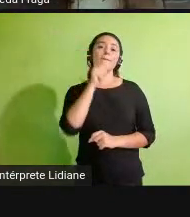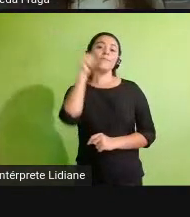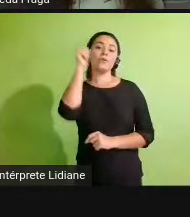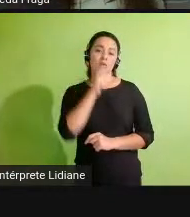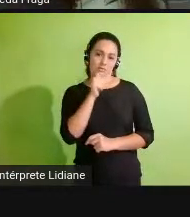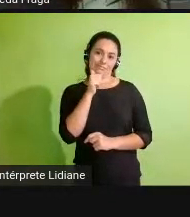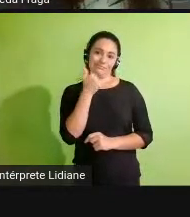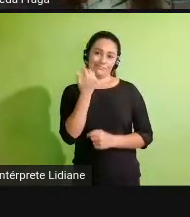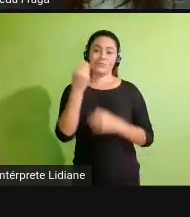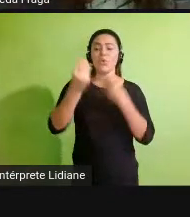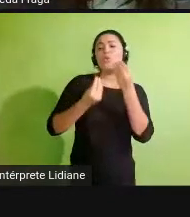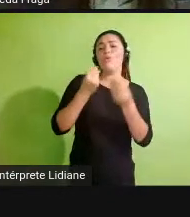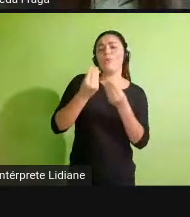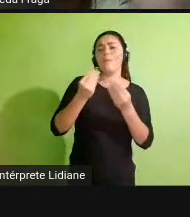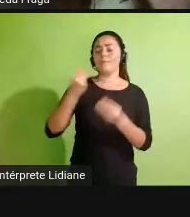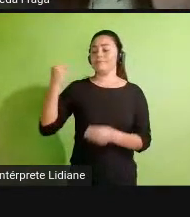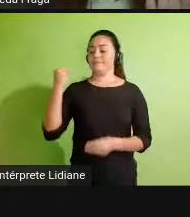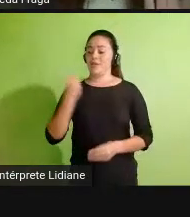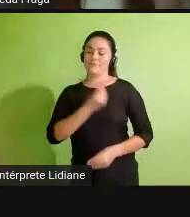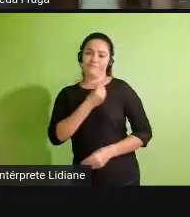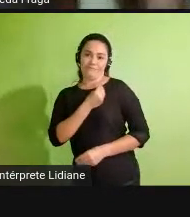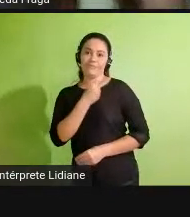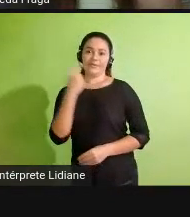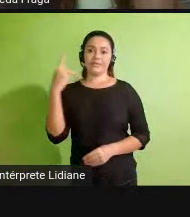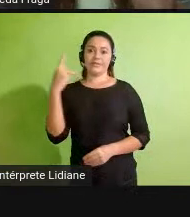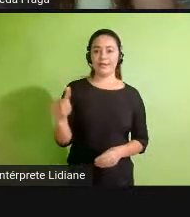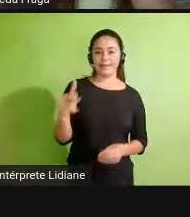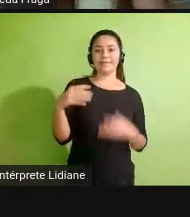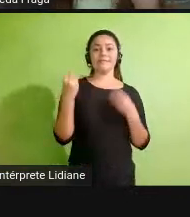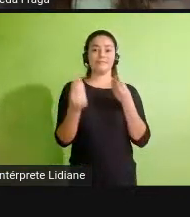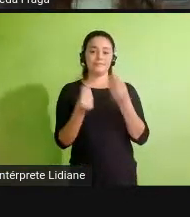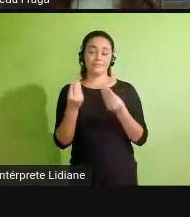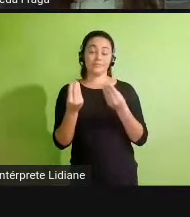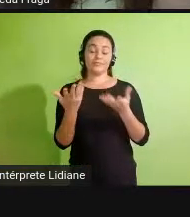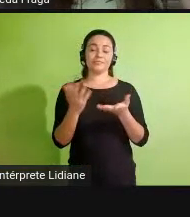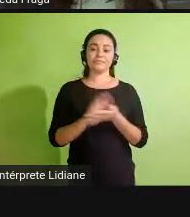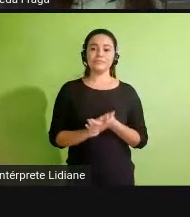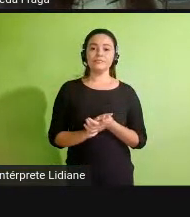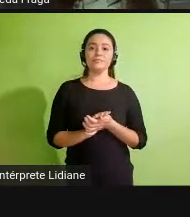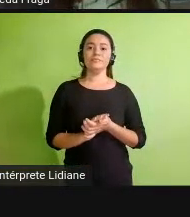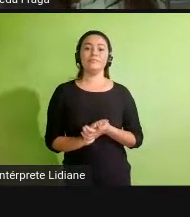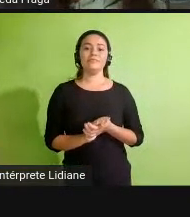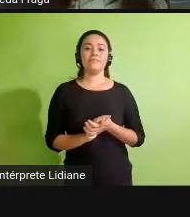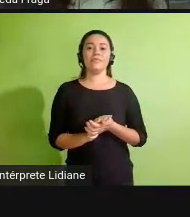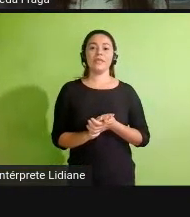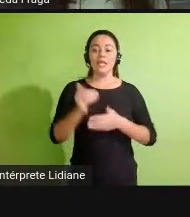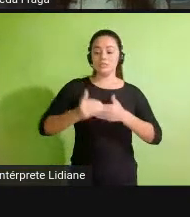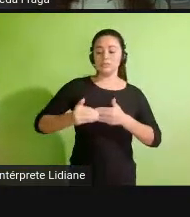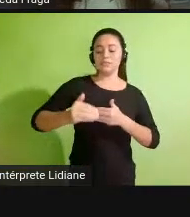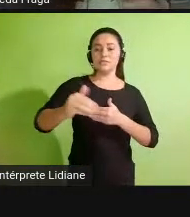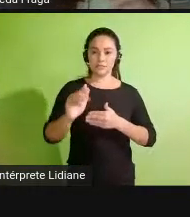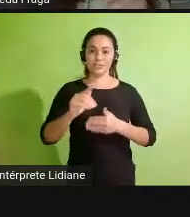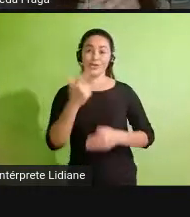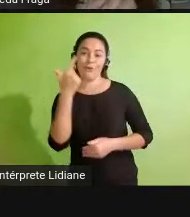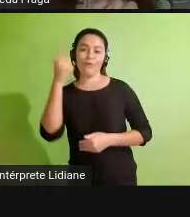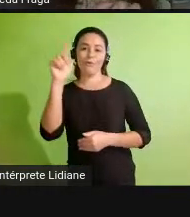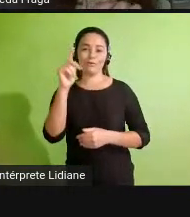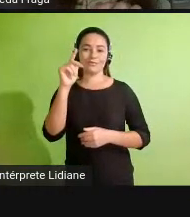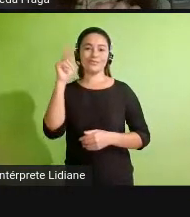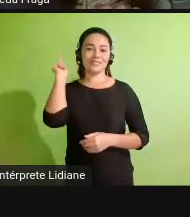trajetória de vida delas. Aí, seguindo, só para simular mais uma historinha, nós temos a Frida. E aqui eu